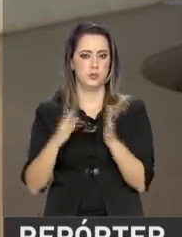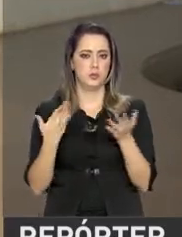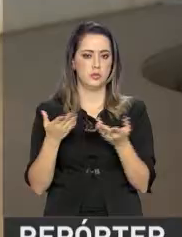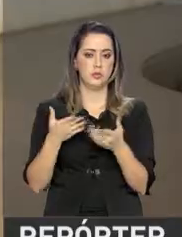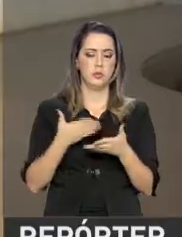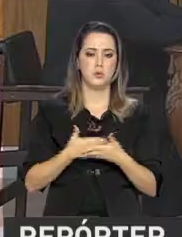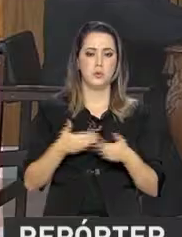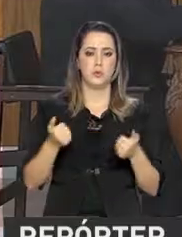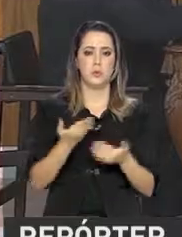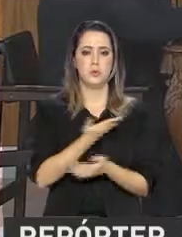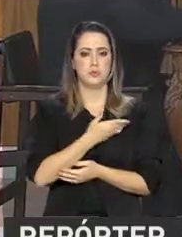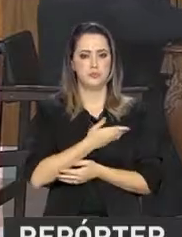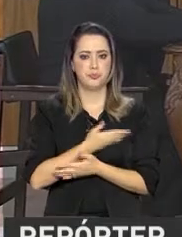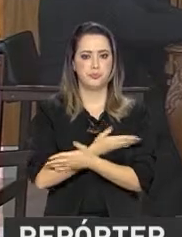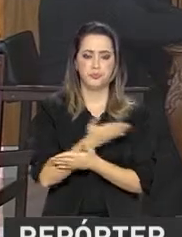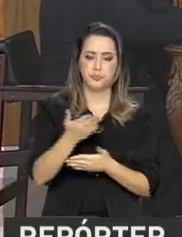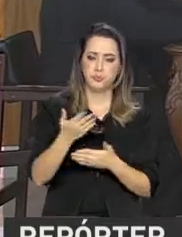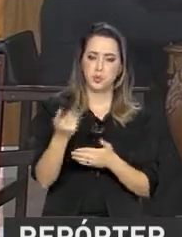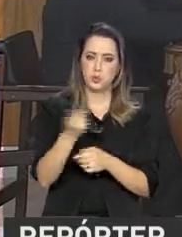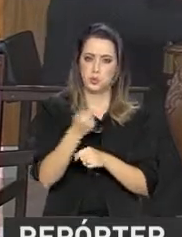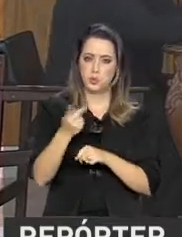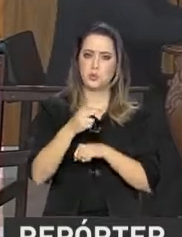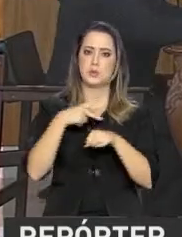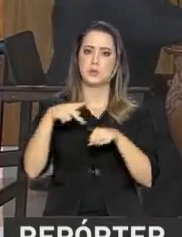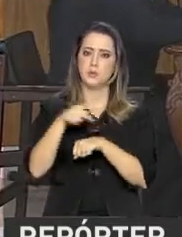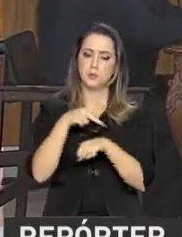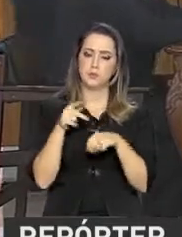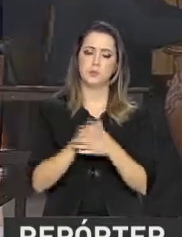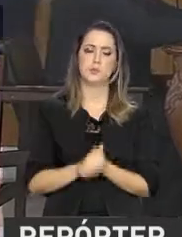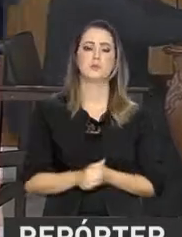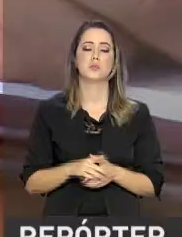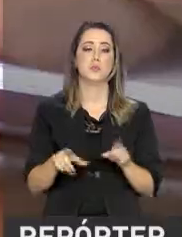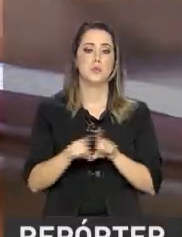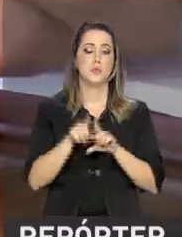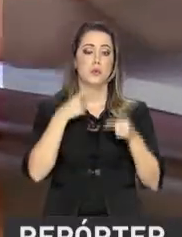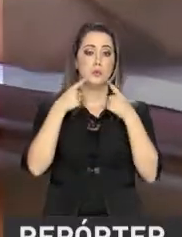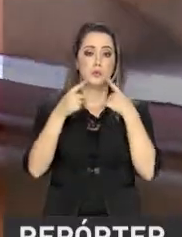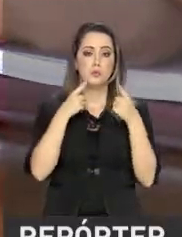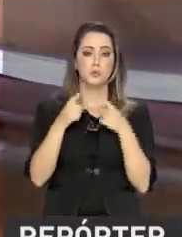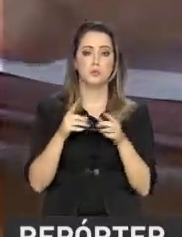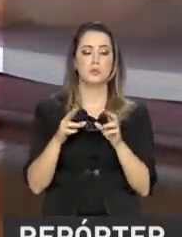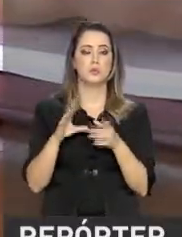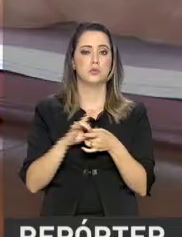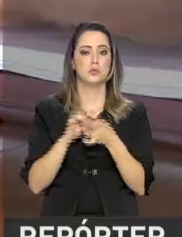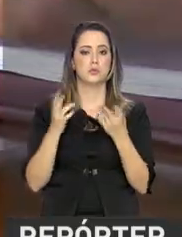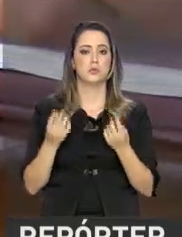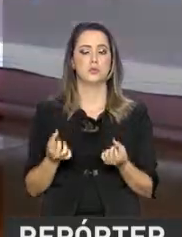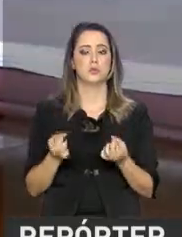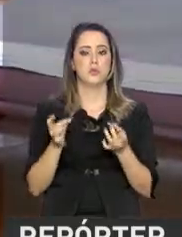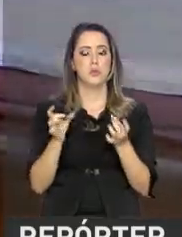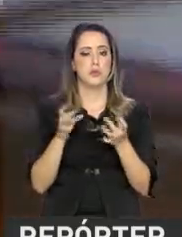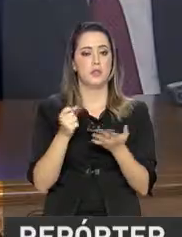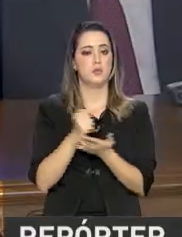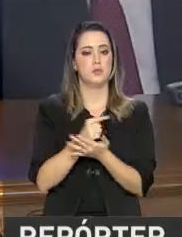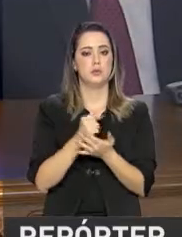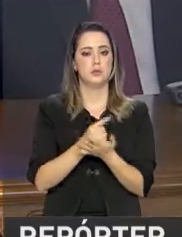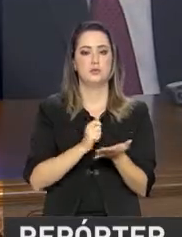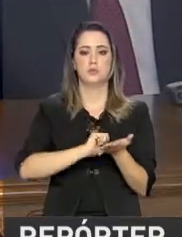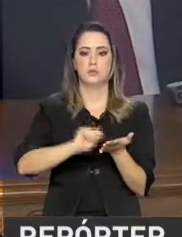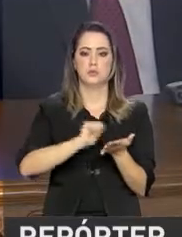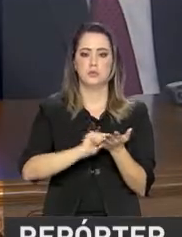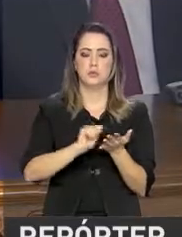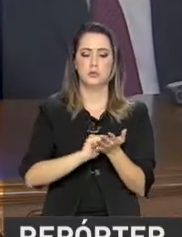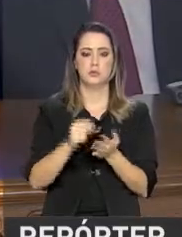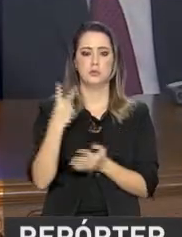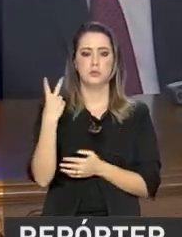relacionamento além da discussão sobre o acordo de livre-comércio ministros brasileiros e chilenos assinaram